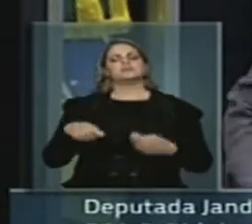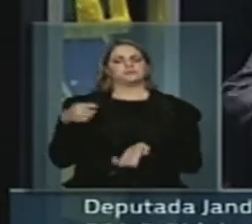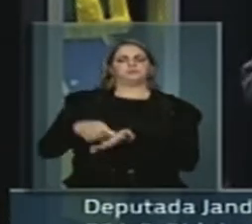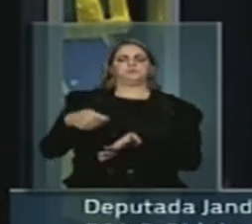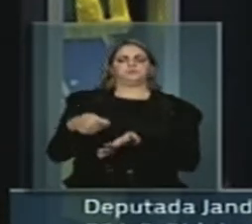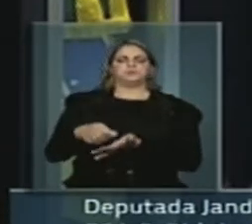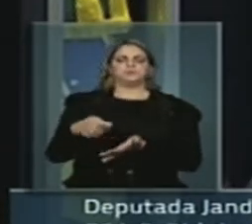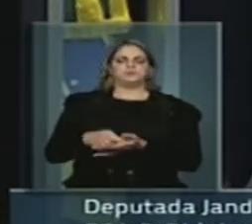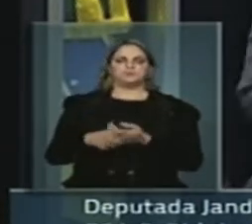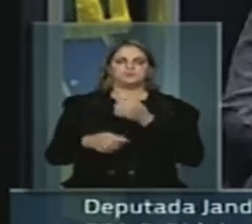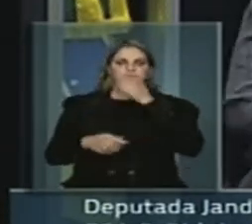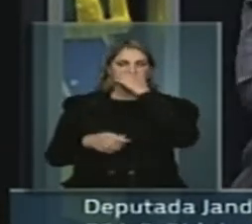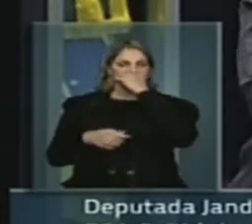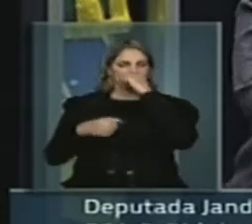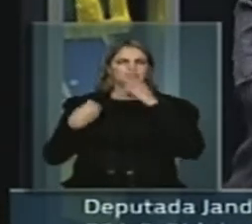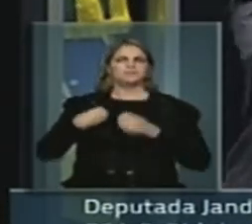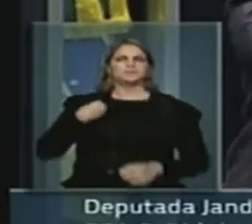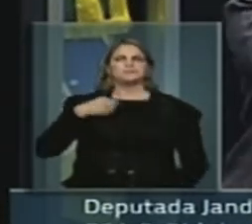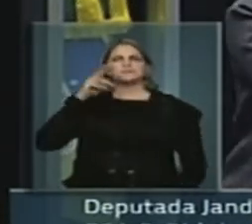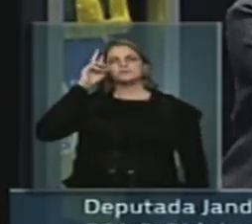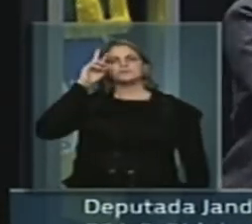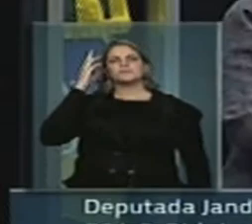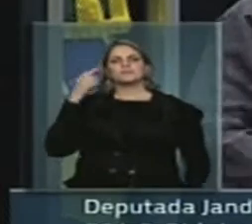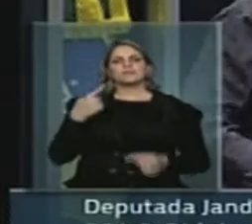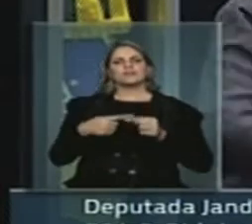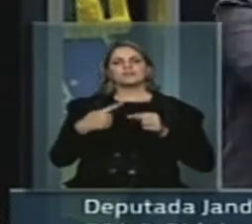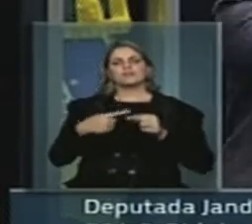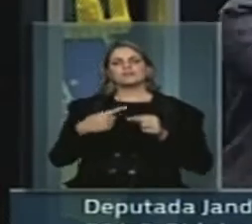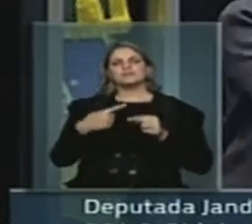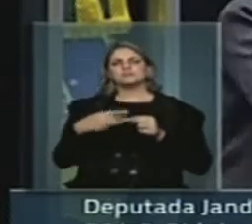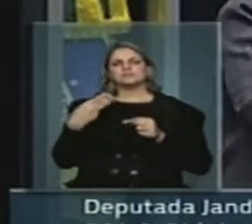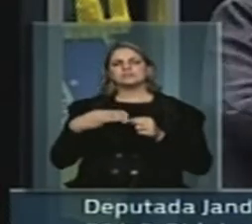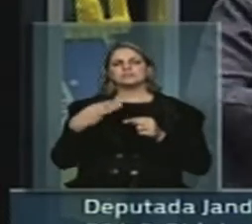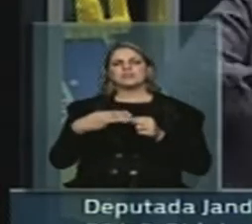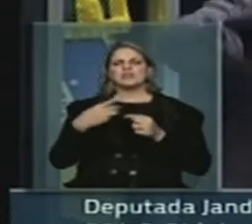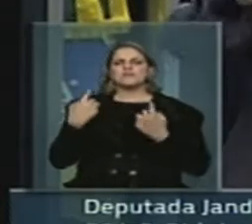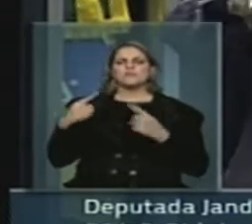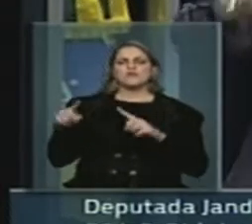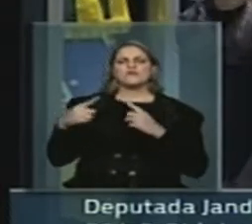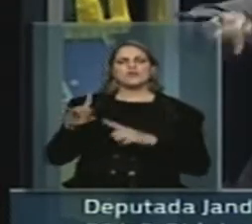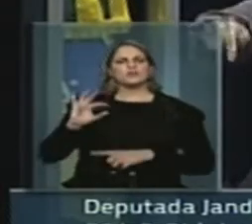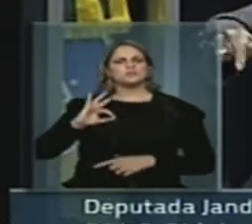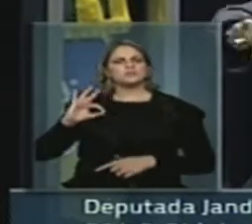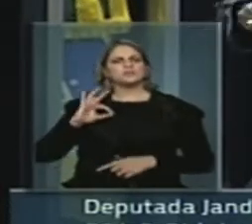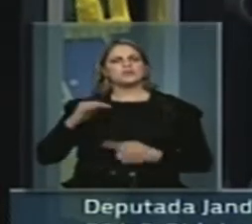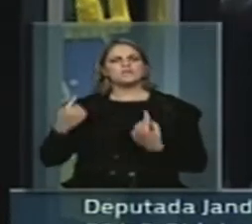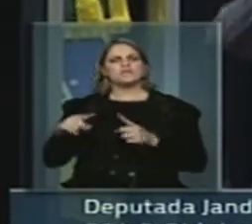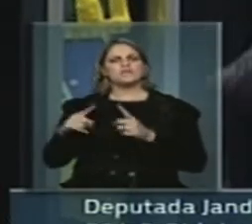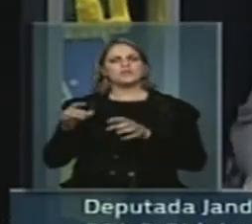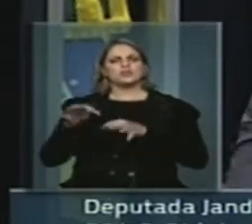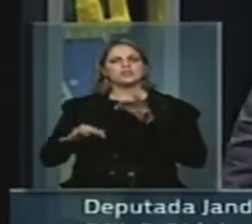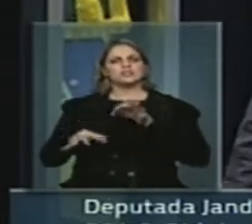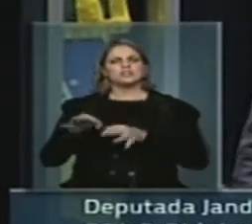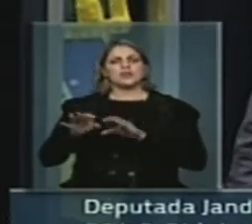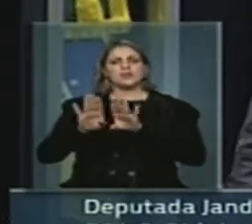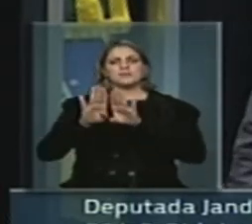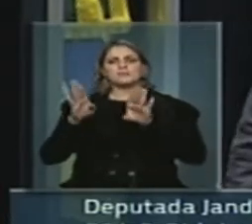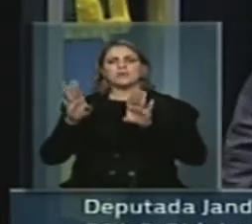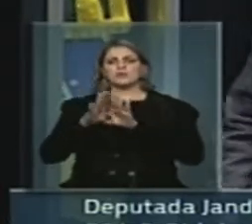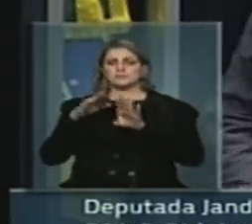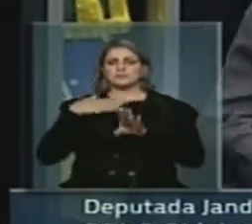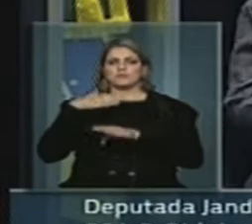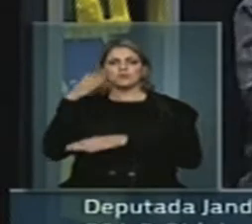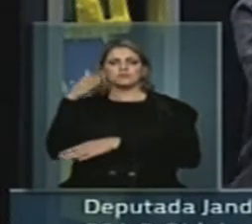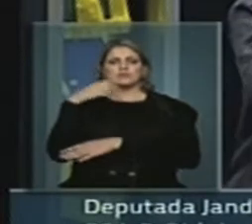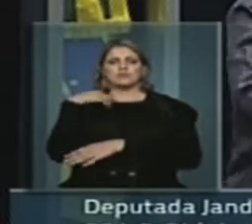ambientais. Eu vivi em Tarauacá provocações da justiça e da polícia, provocações a noite inteira na porta do pequeno hotel onde eu